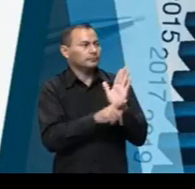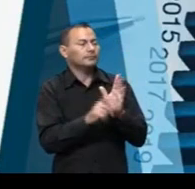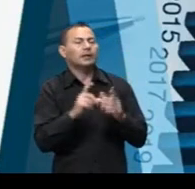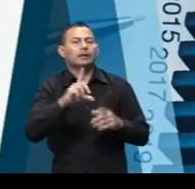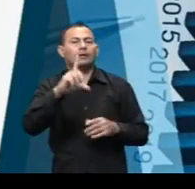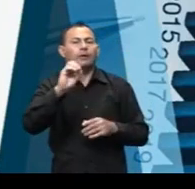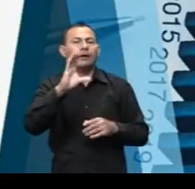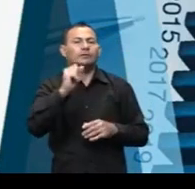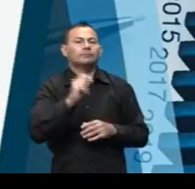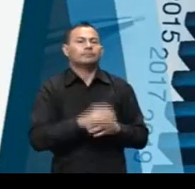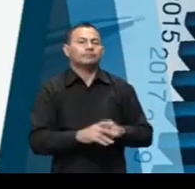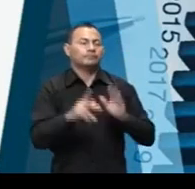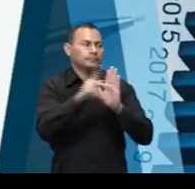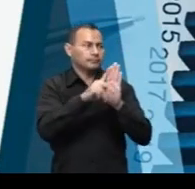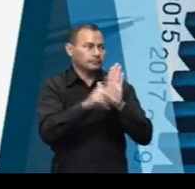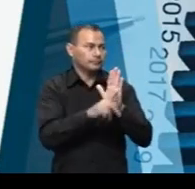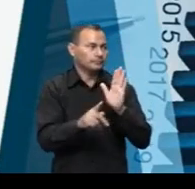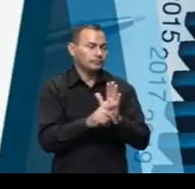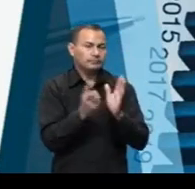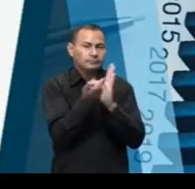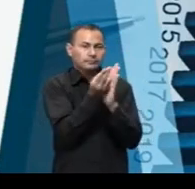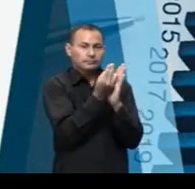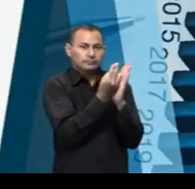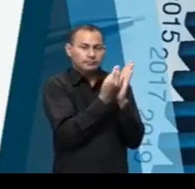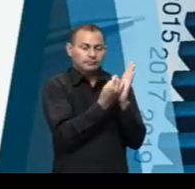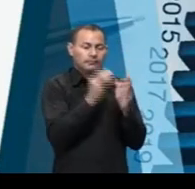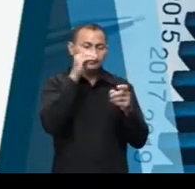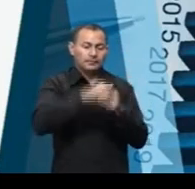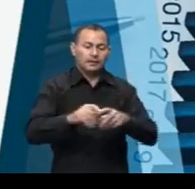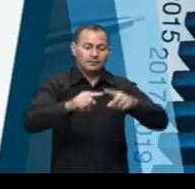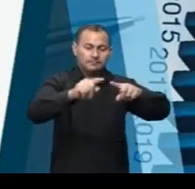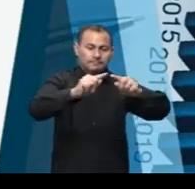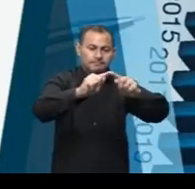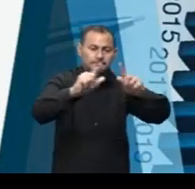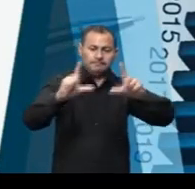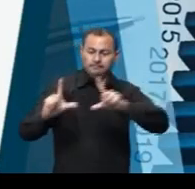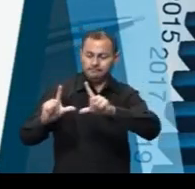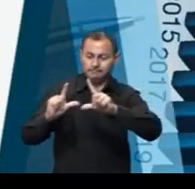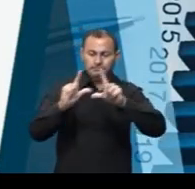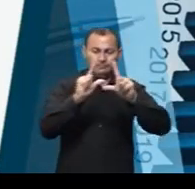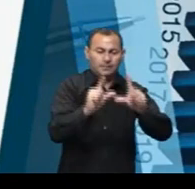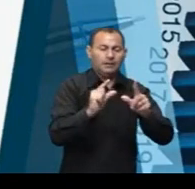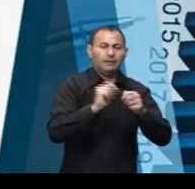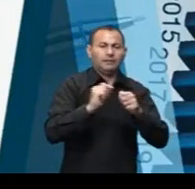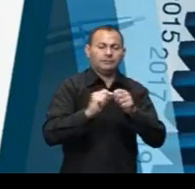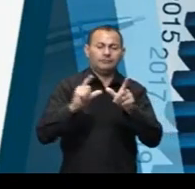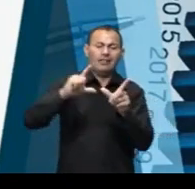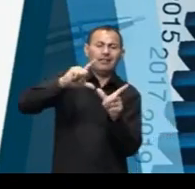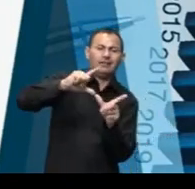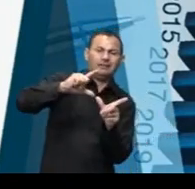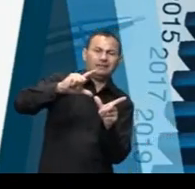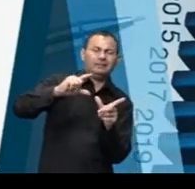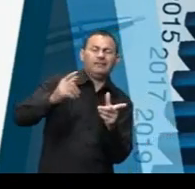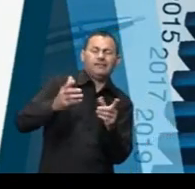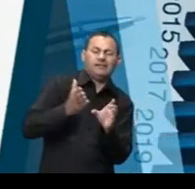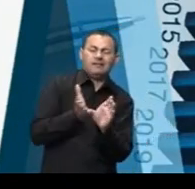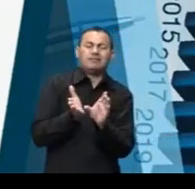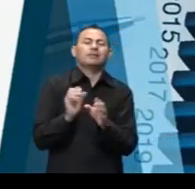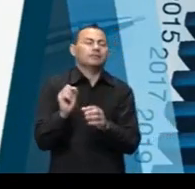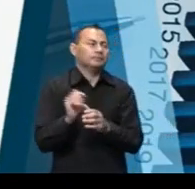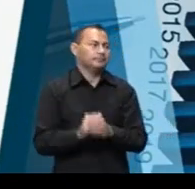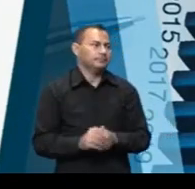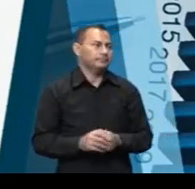a locação? É pegar aquele projeto desenho e rebater no terreno. Ele vai lá e faz de uma forma errada. E coloca o